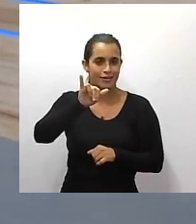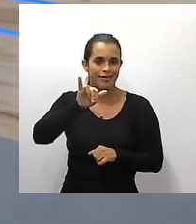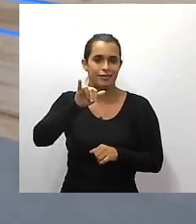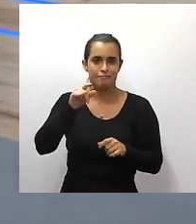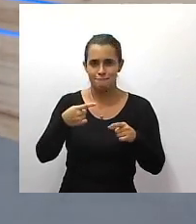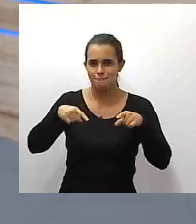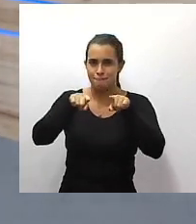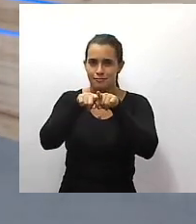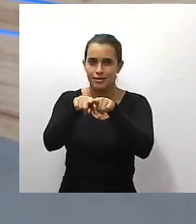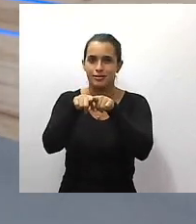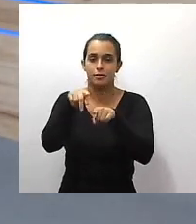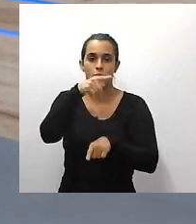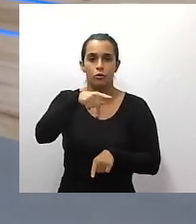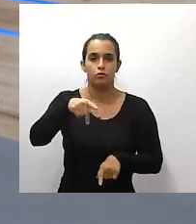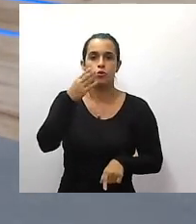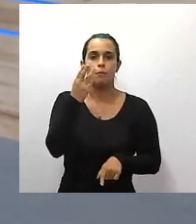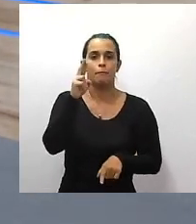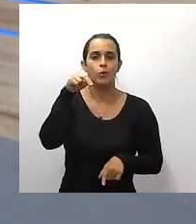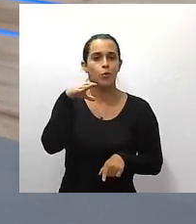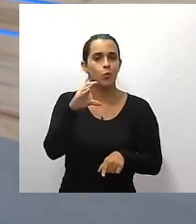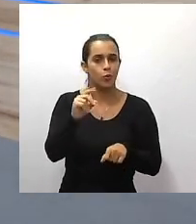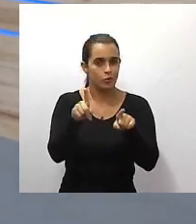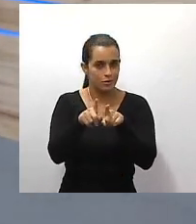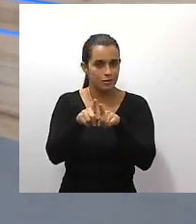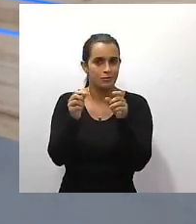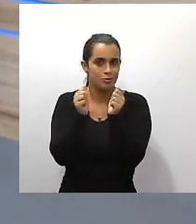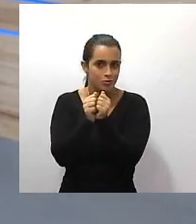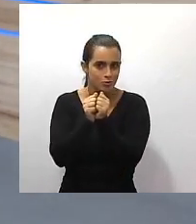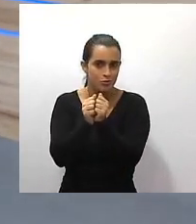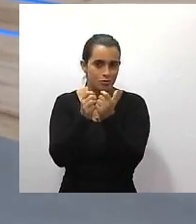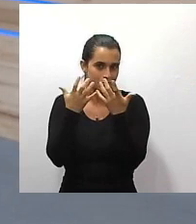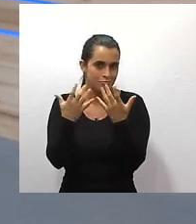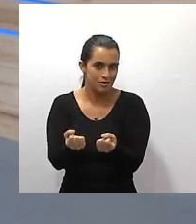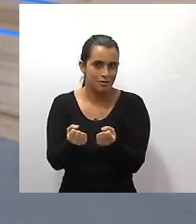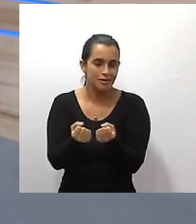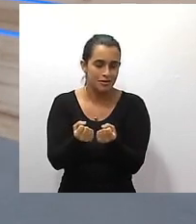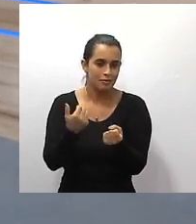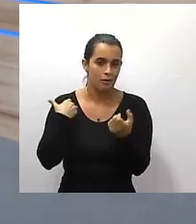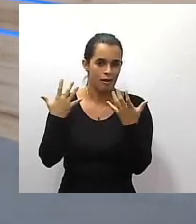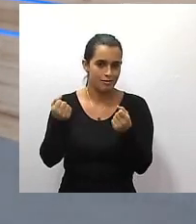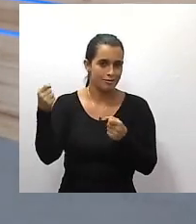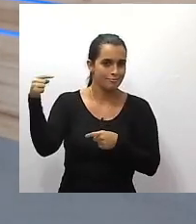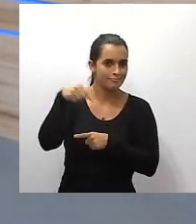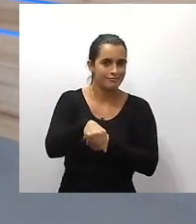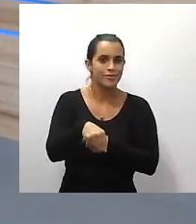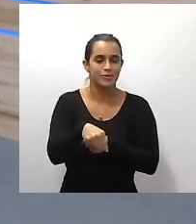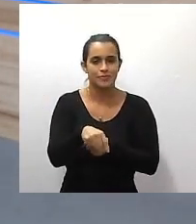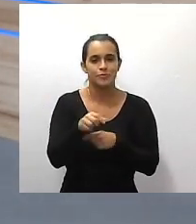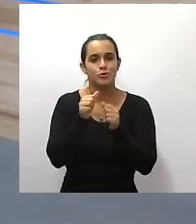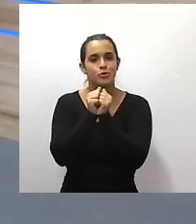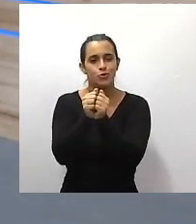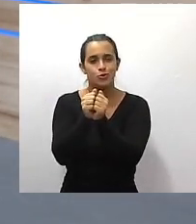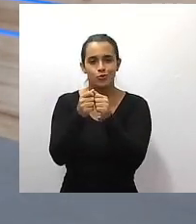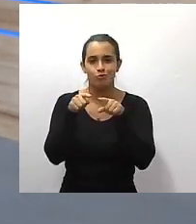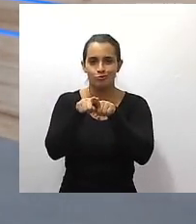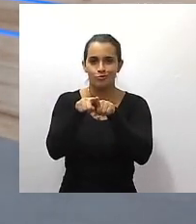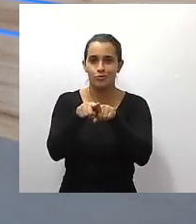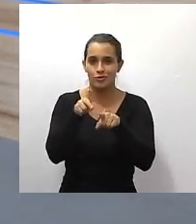centímetros cúbicos, que na verdade 628 ml. Ora, se era 1 litro e na